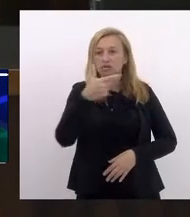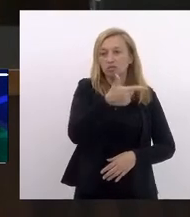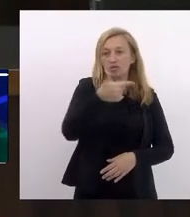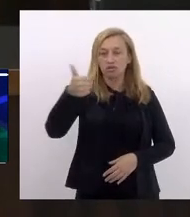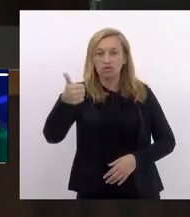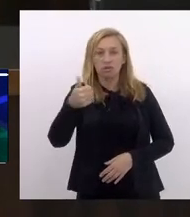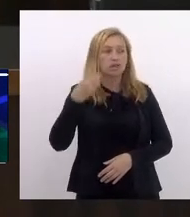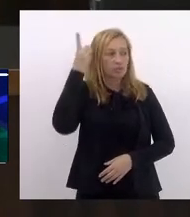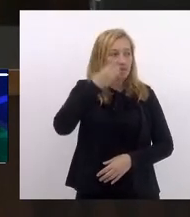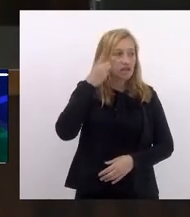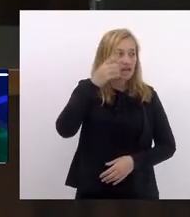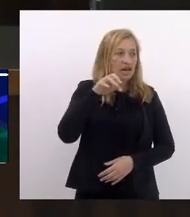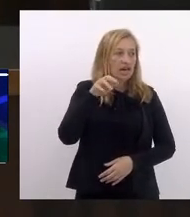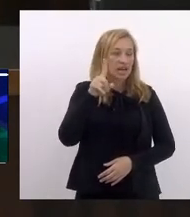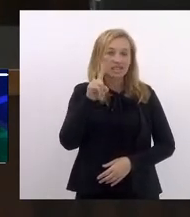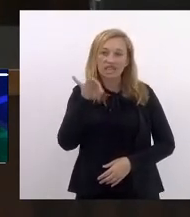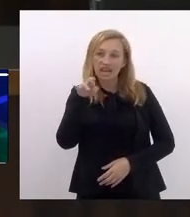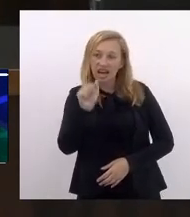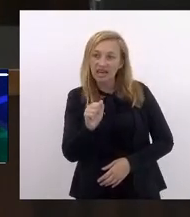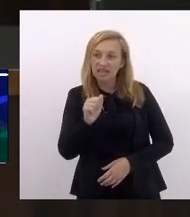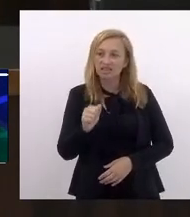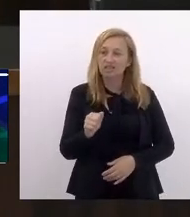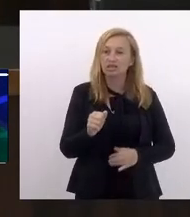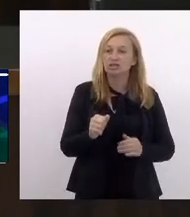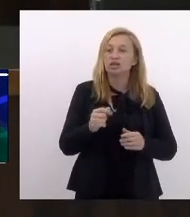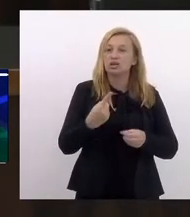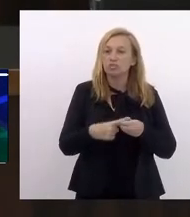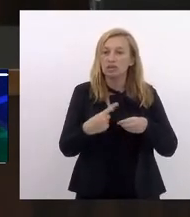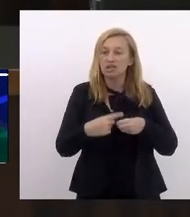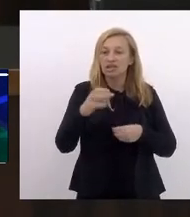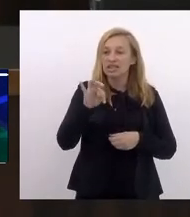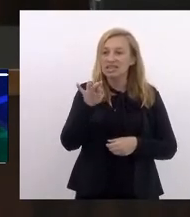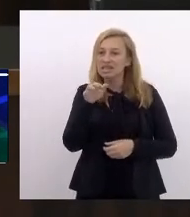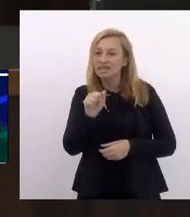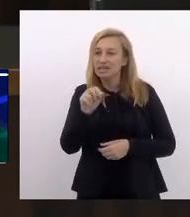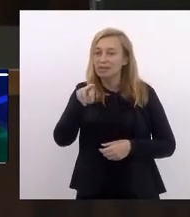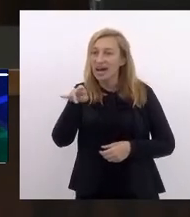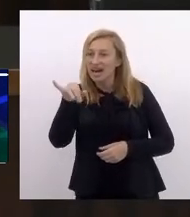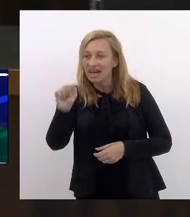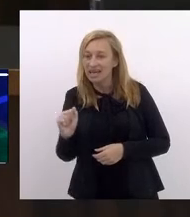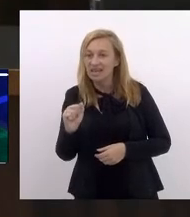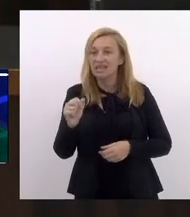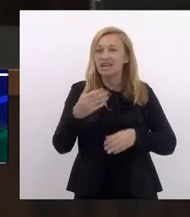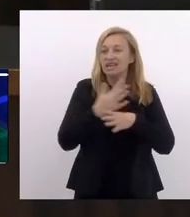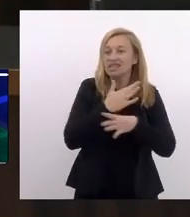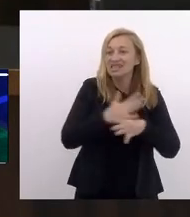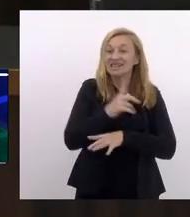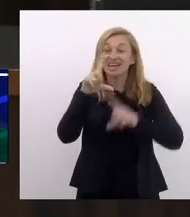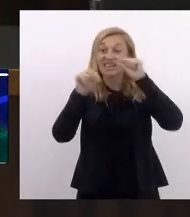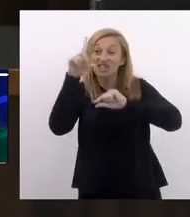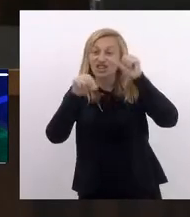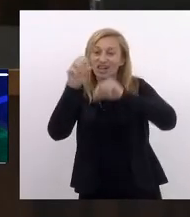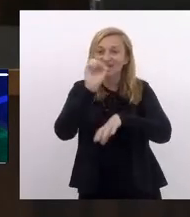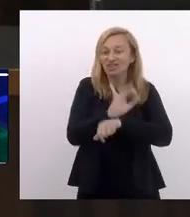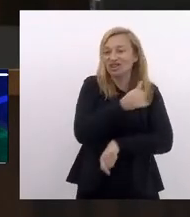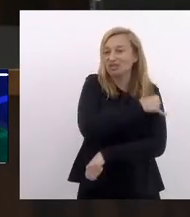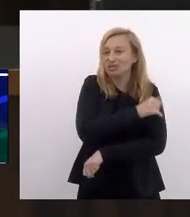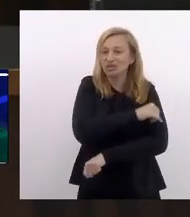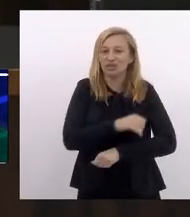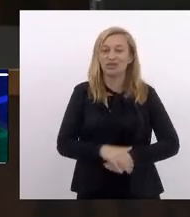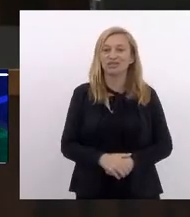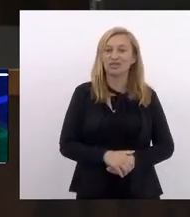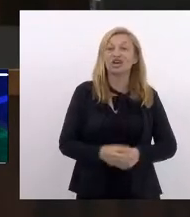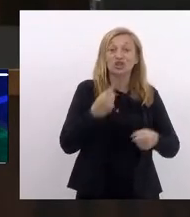5.019/2021, de autoria da deputada Adriana Baltazar, que declara o município de Santa Maria Madalena como cidade das estrelas no estado do Rio de Janeiro.